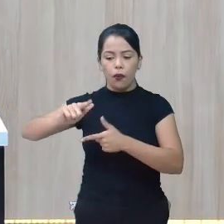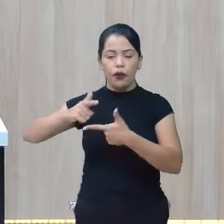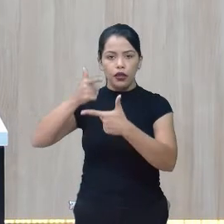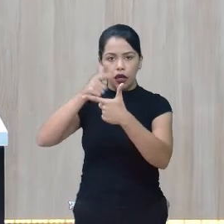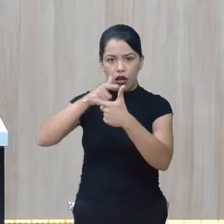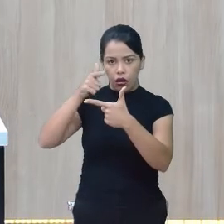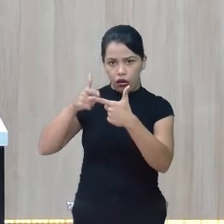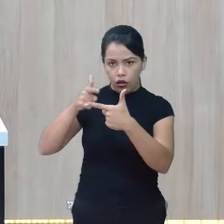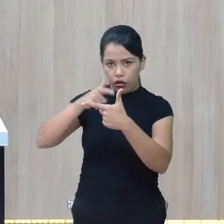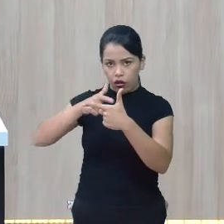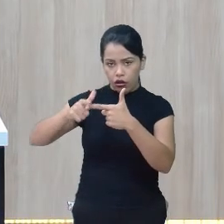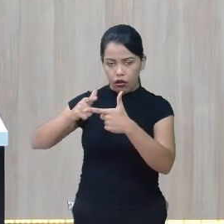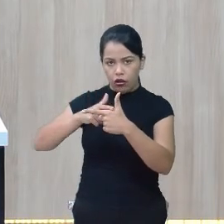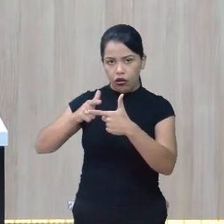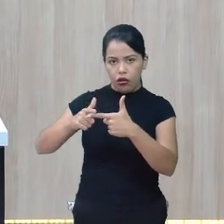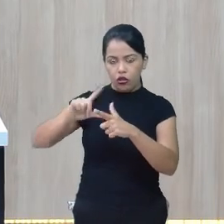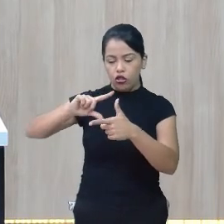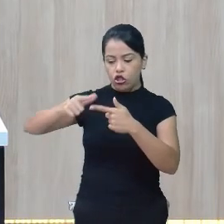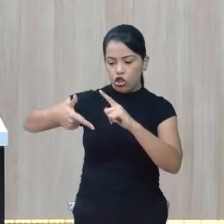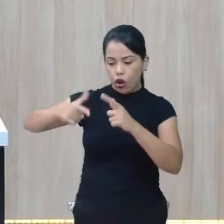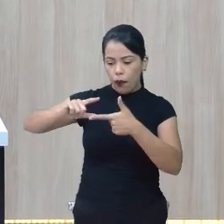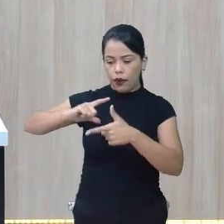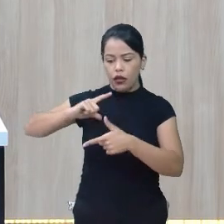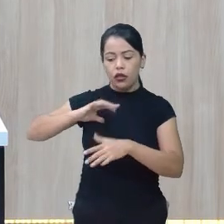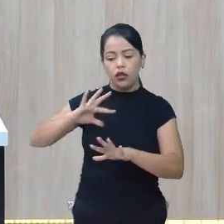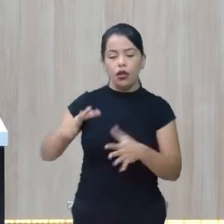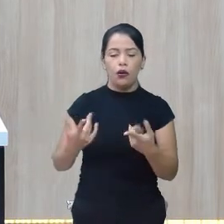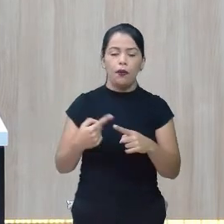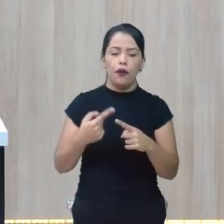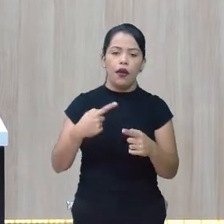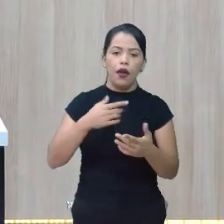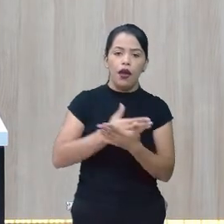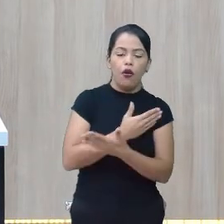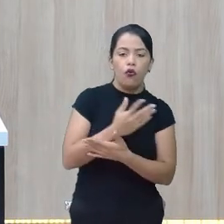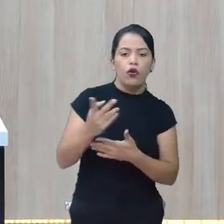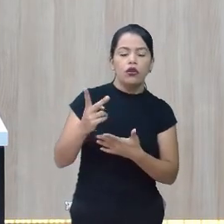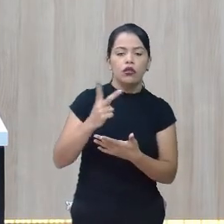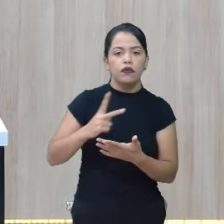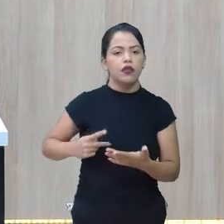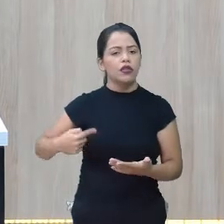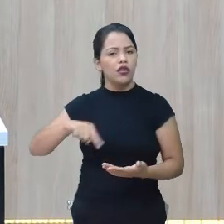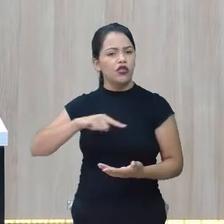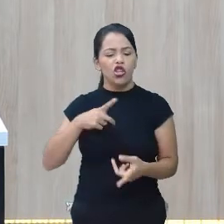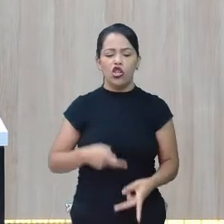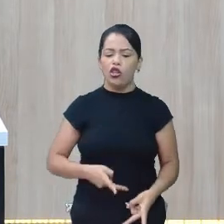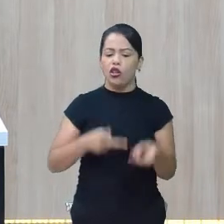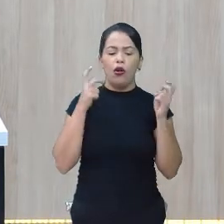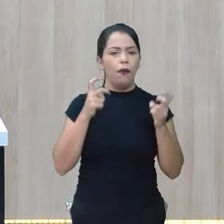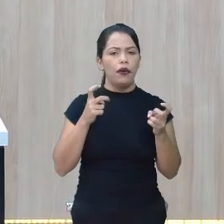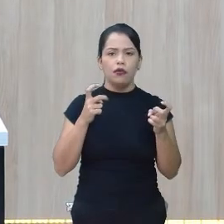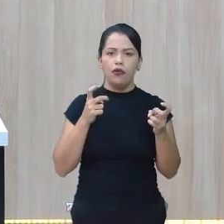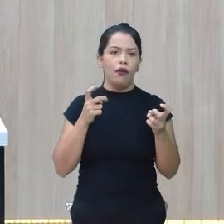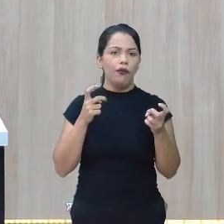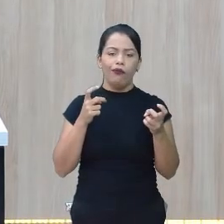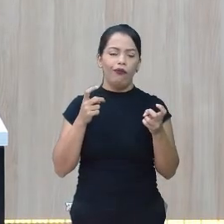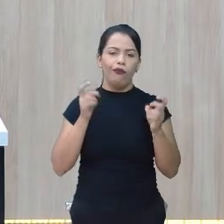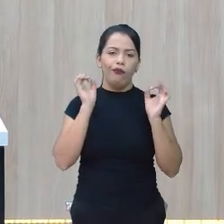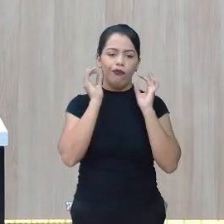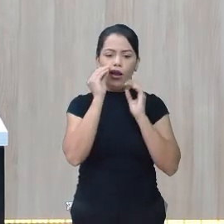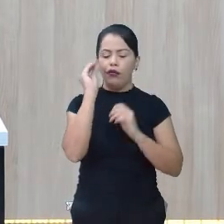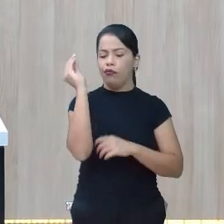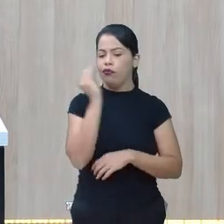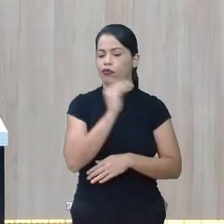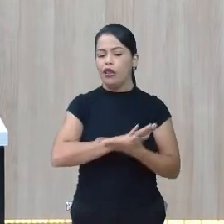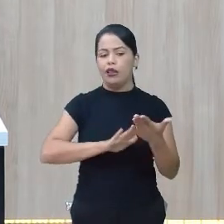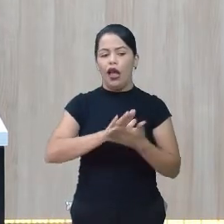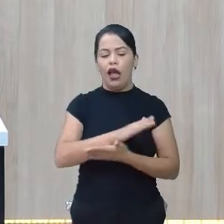né? De repente a gente não perceba ou a gente já está tão acostumado com essa presença no nosso dia a dia que a gente não